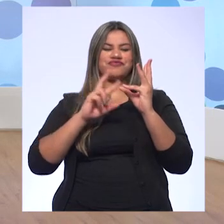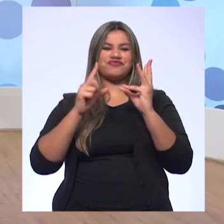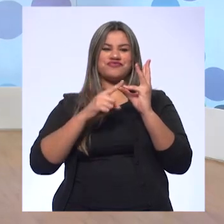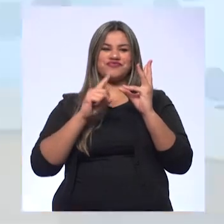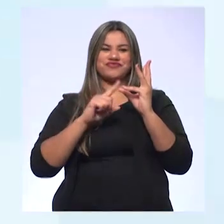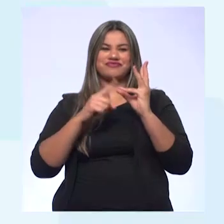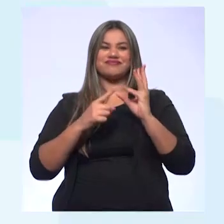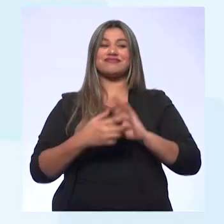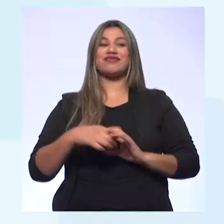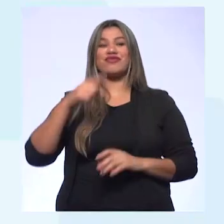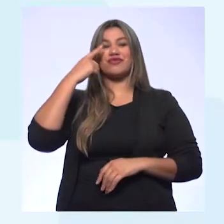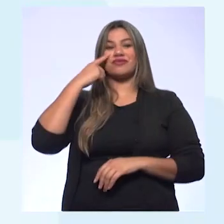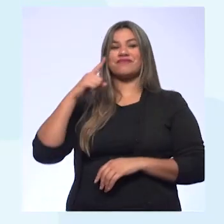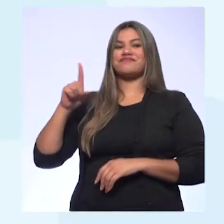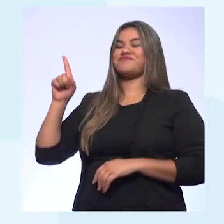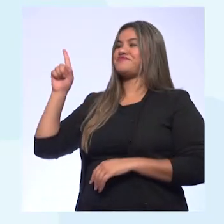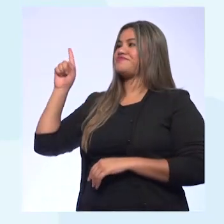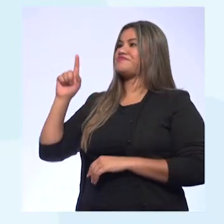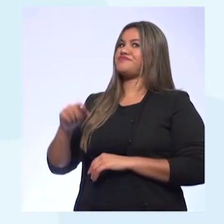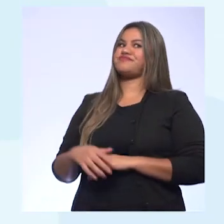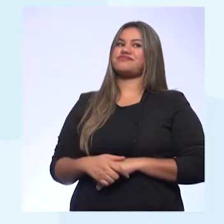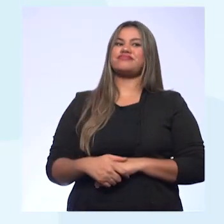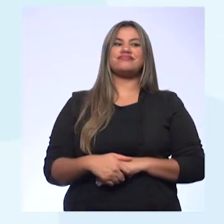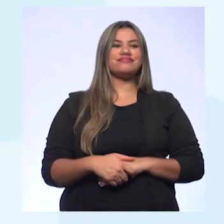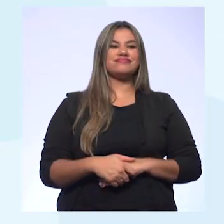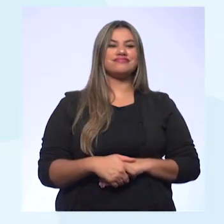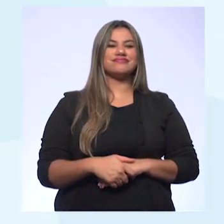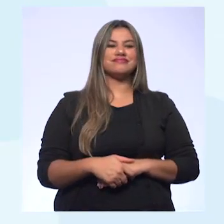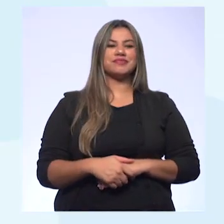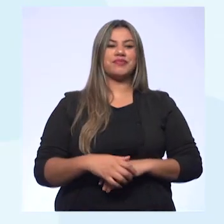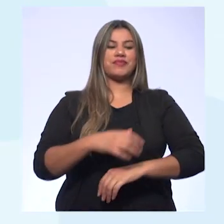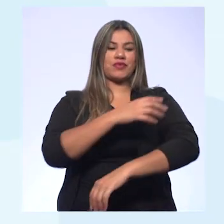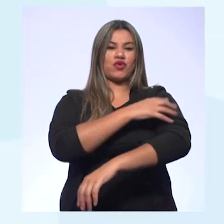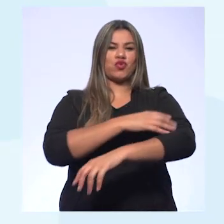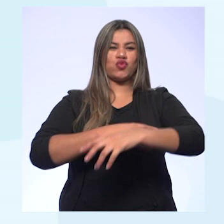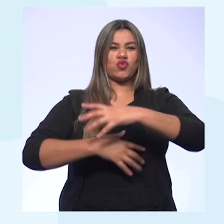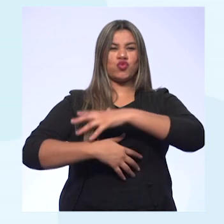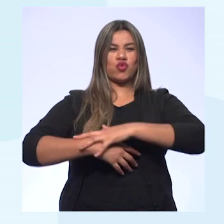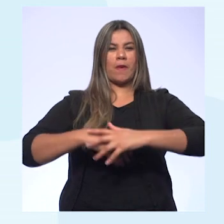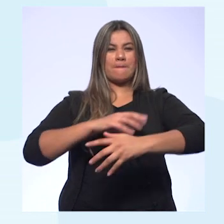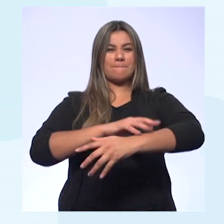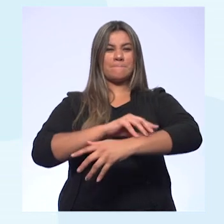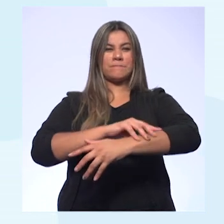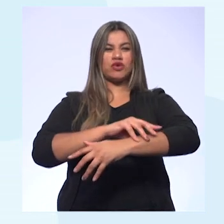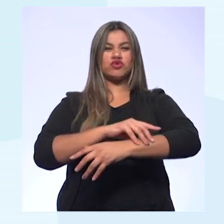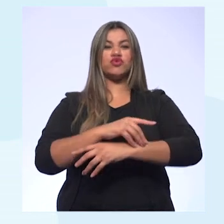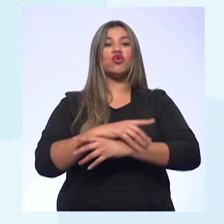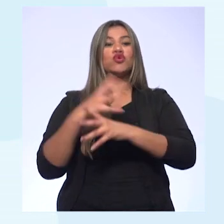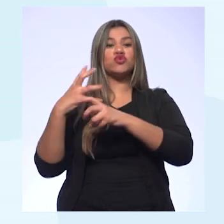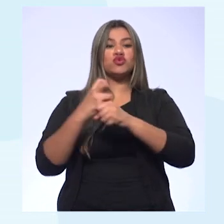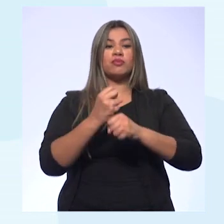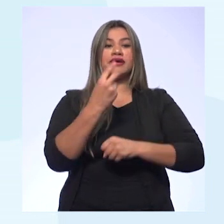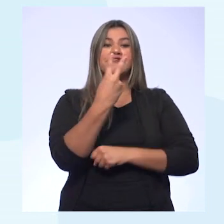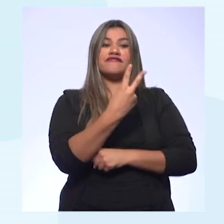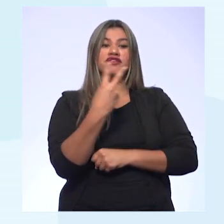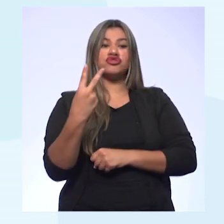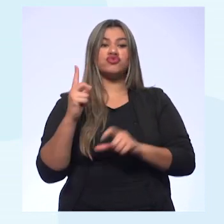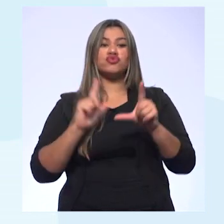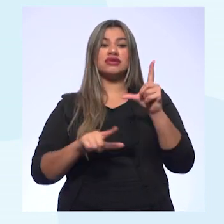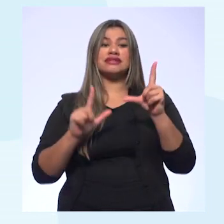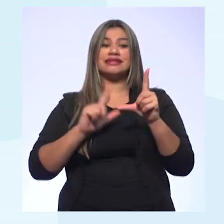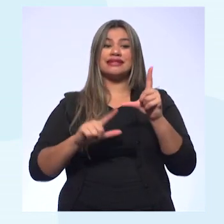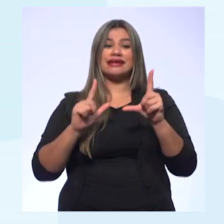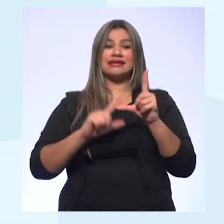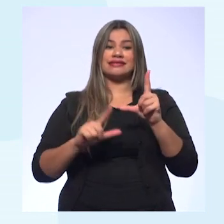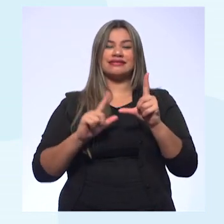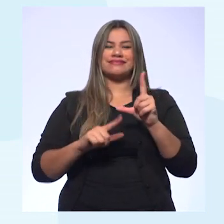um músculo esquelético, 22 letras na tela. É isso aí, ó. Vai